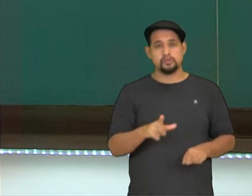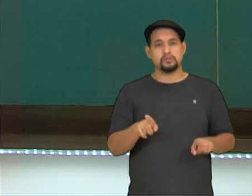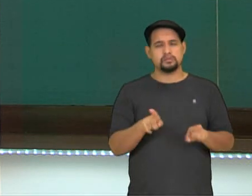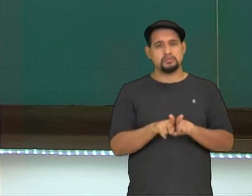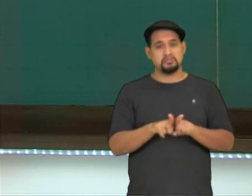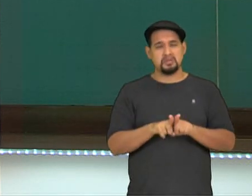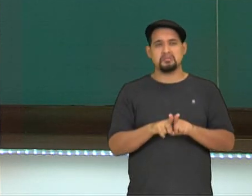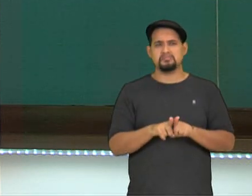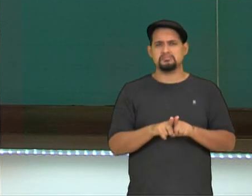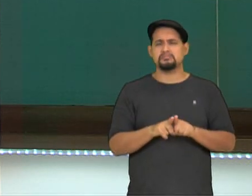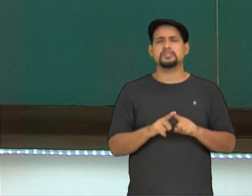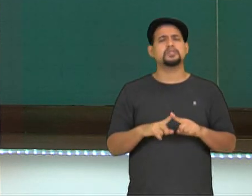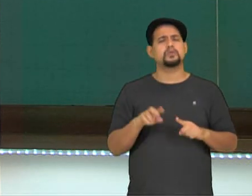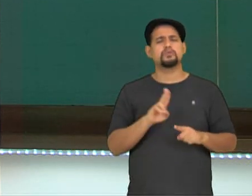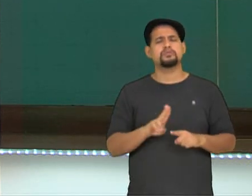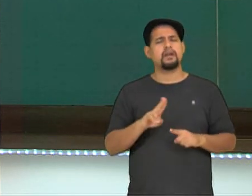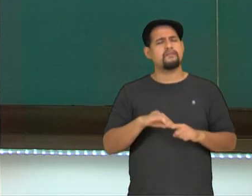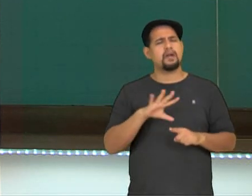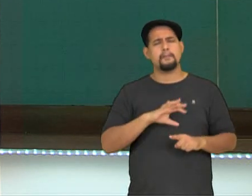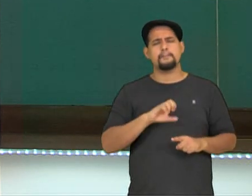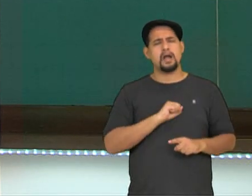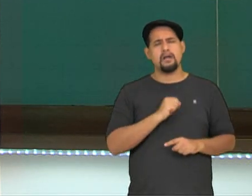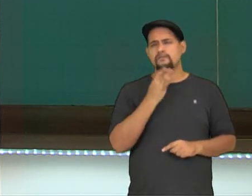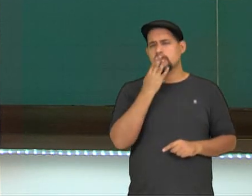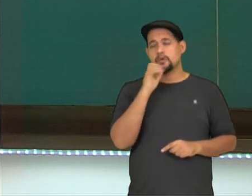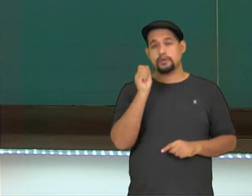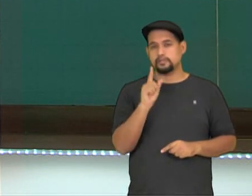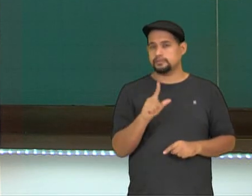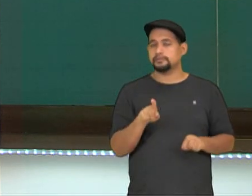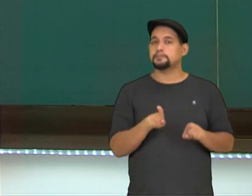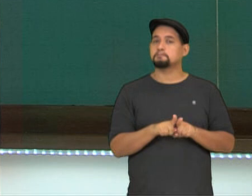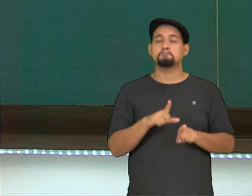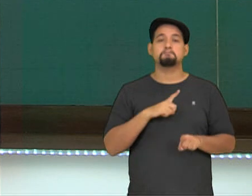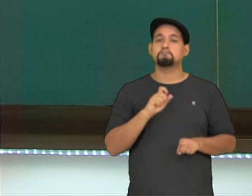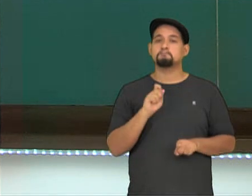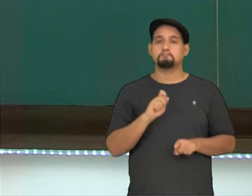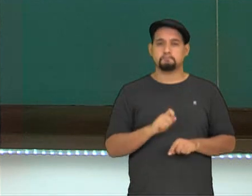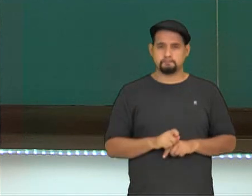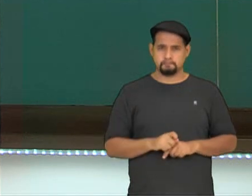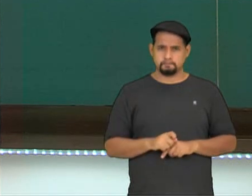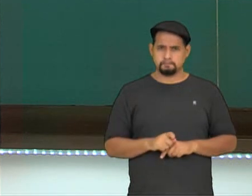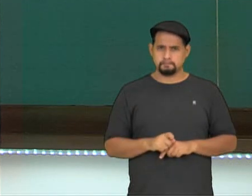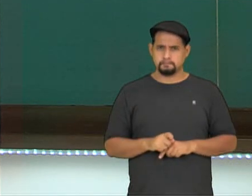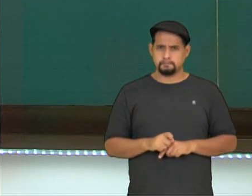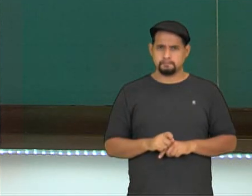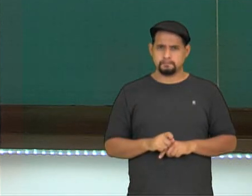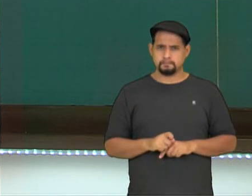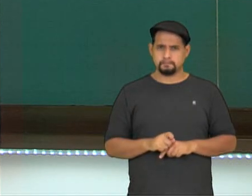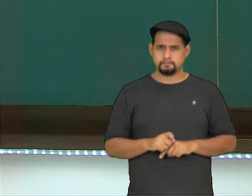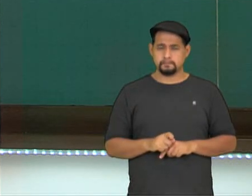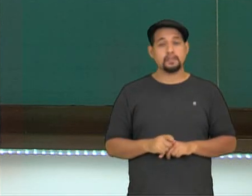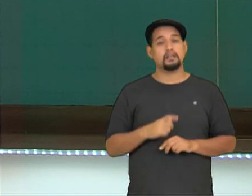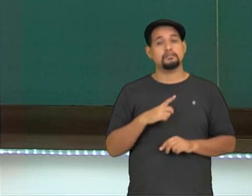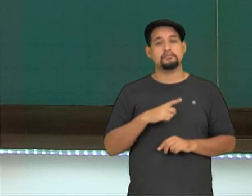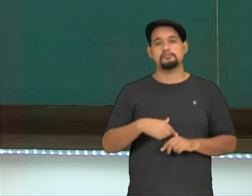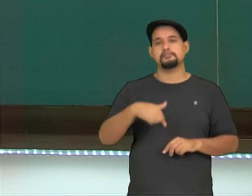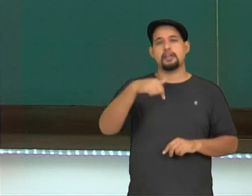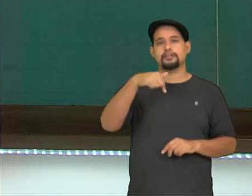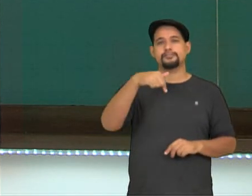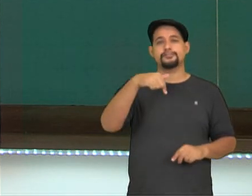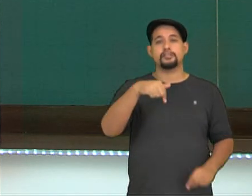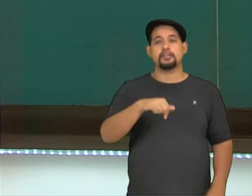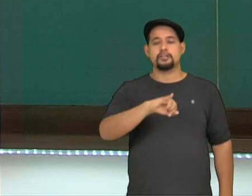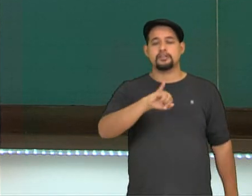Nabucodonosor, se não me engano, ele era uma pessoa que amava muito o azul. E nós temos aqueles sete jardins suspensos que